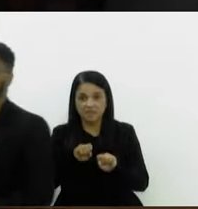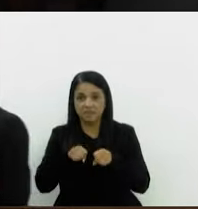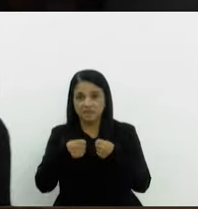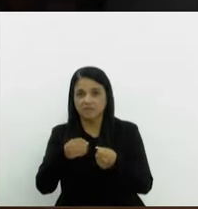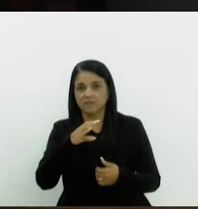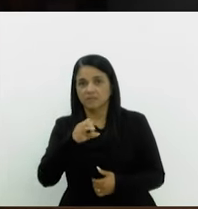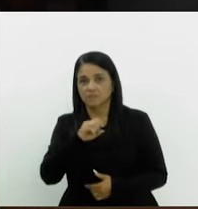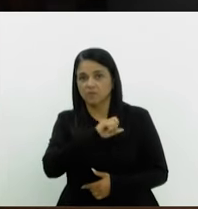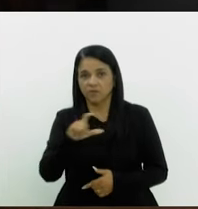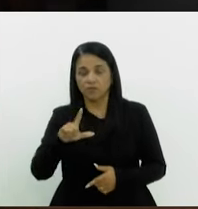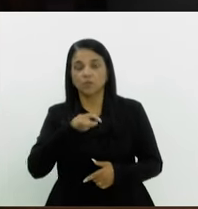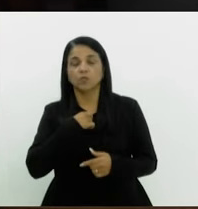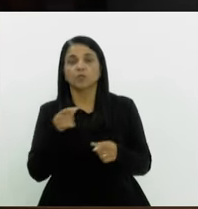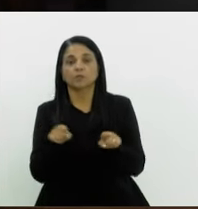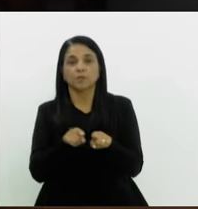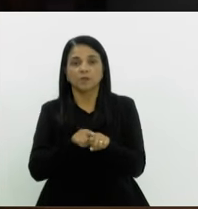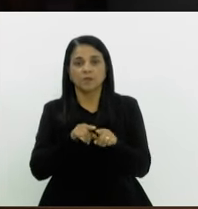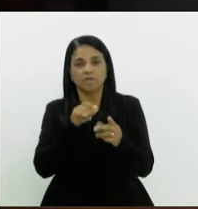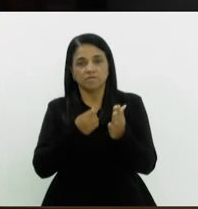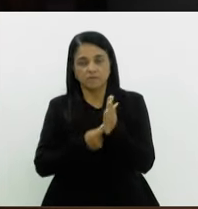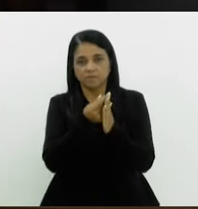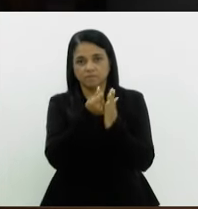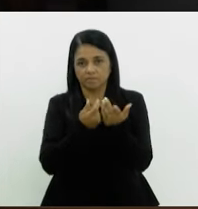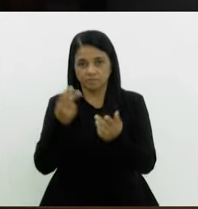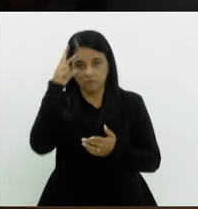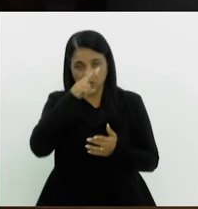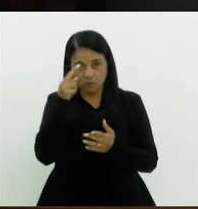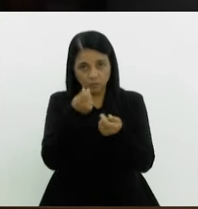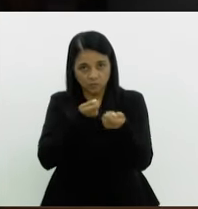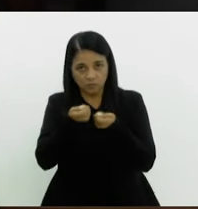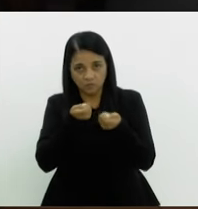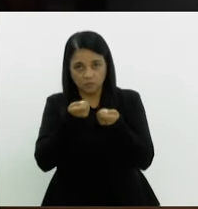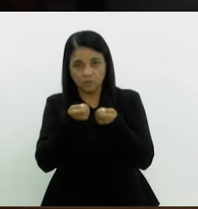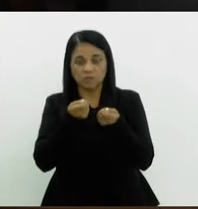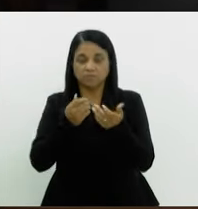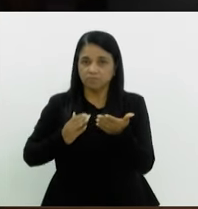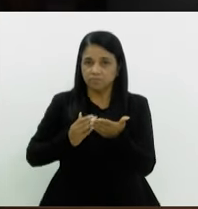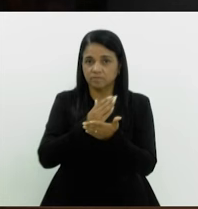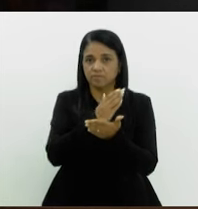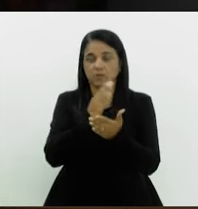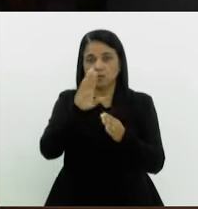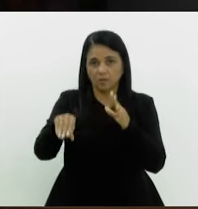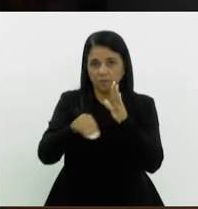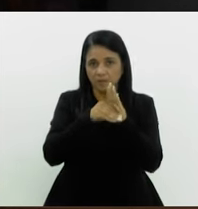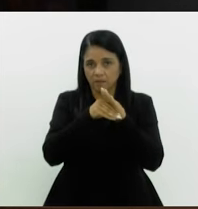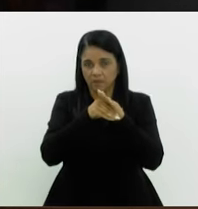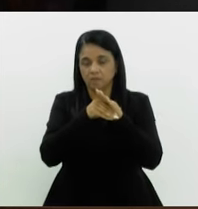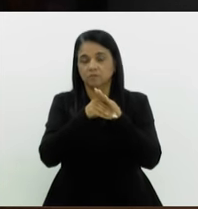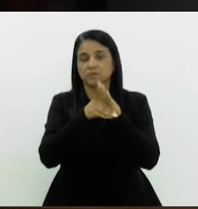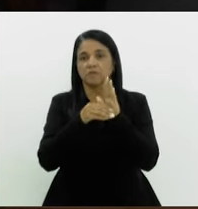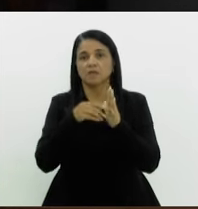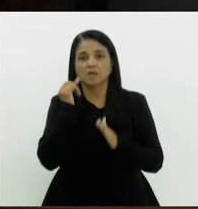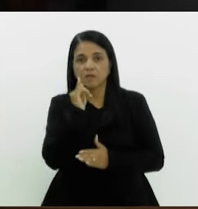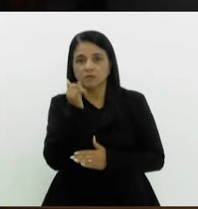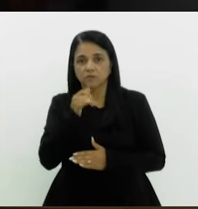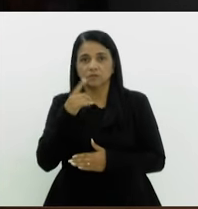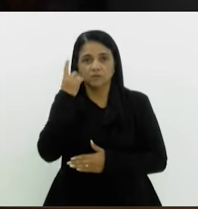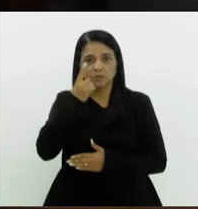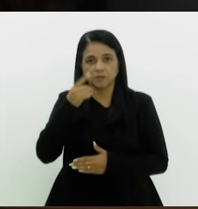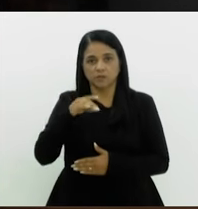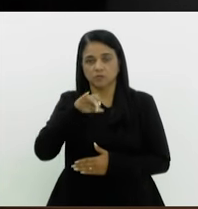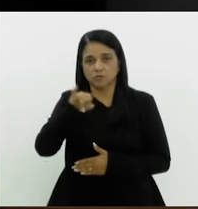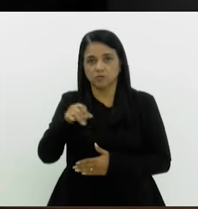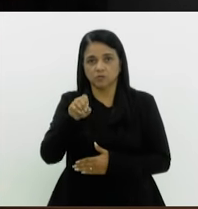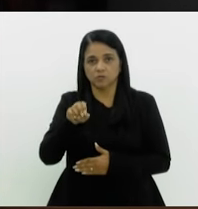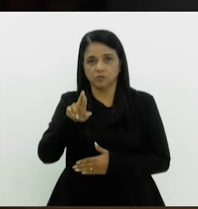Civil favorável, Orçamento, Finanças, Fiscalização Financeira e Controle favorável com emendas. Relatores, deputados Jorge Felipe